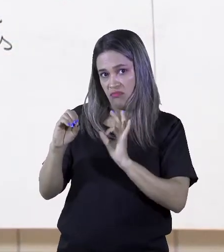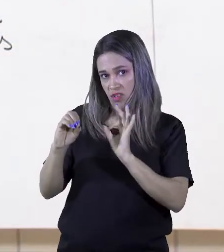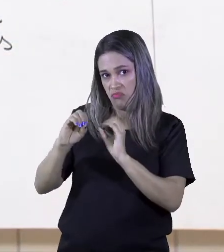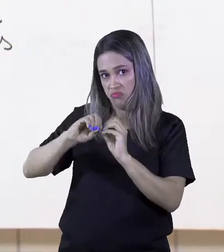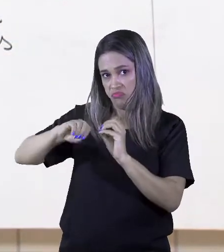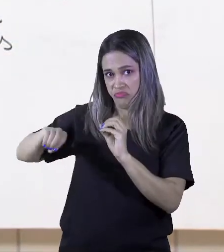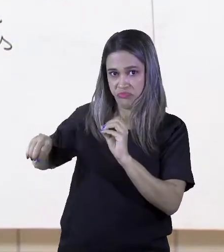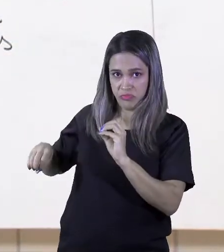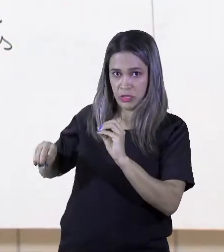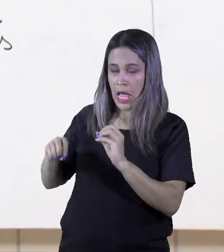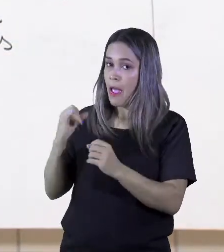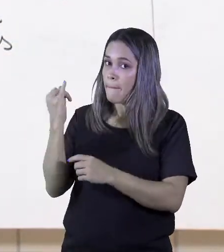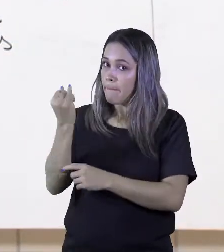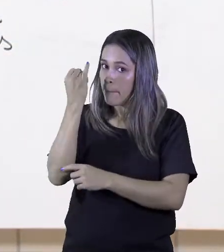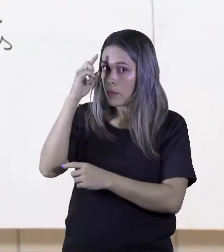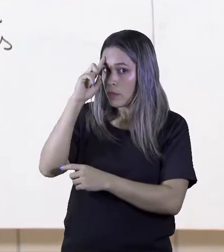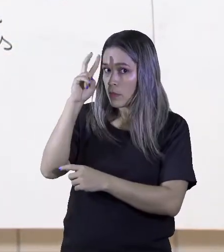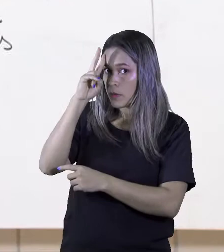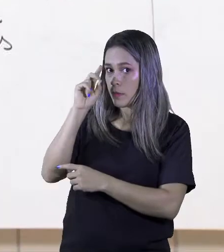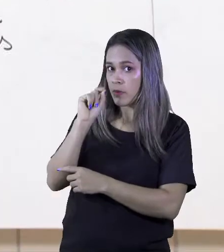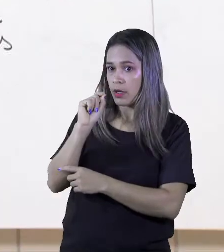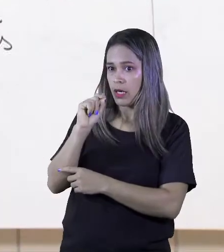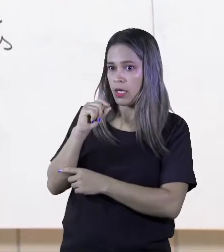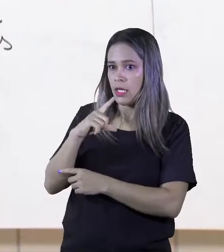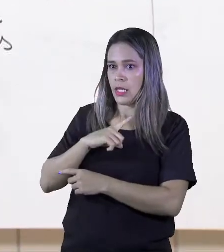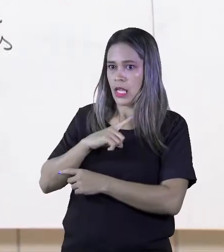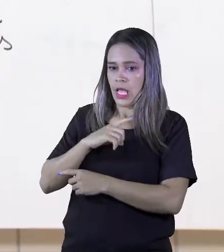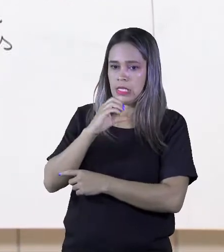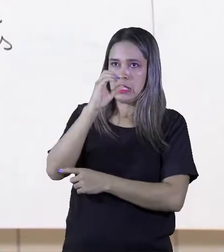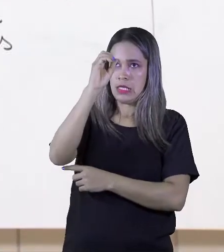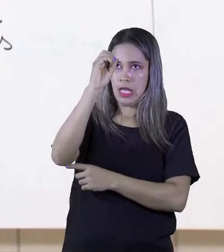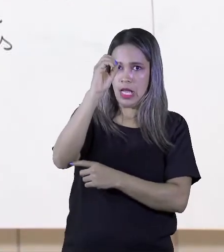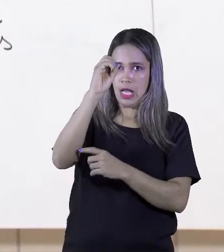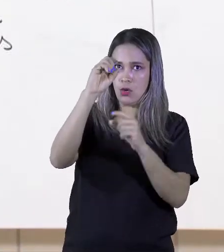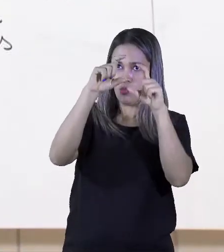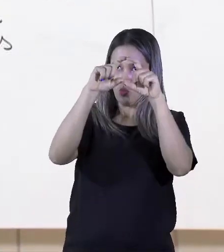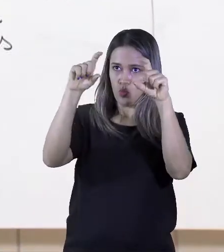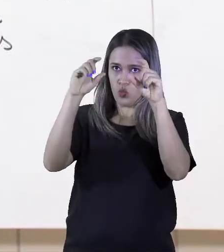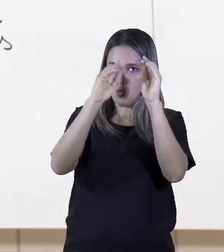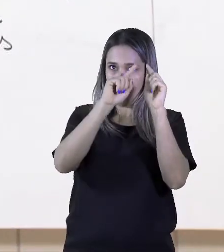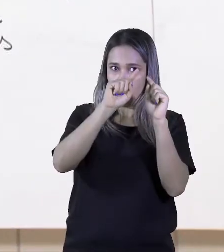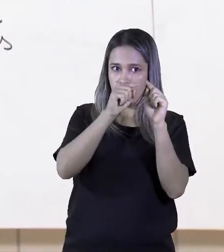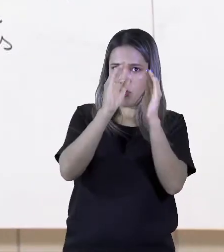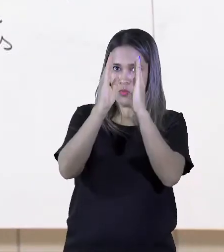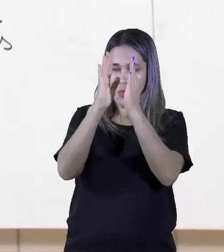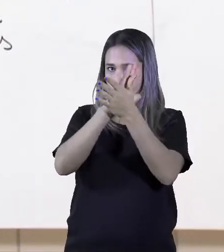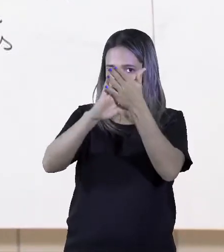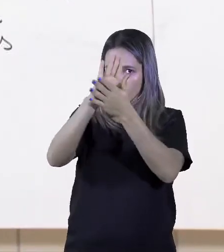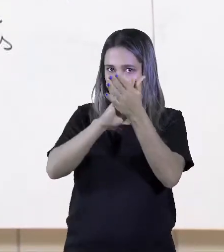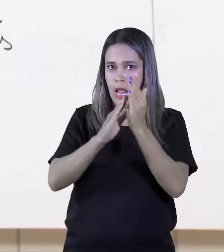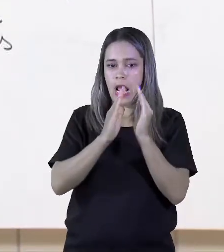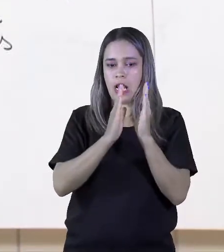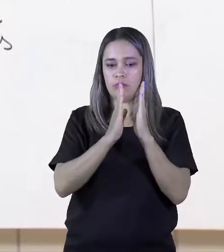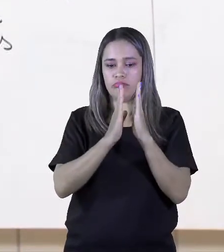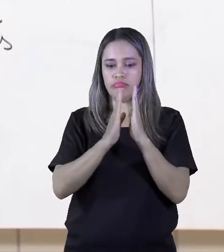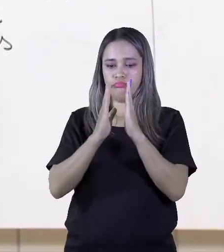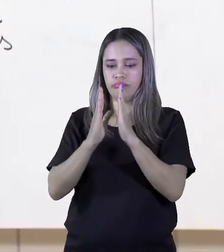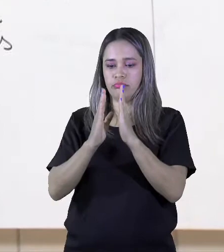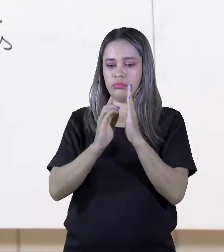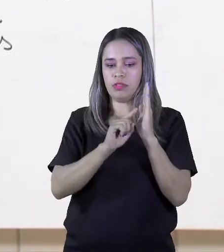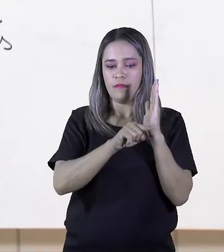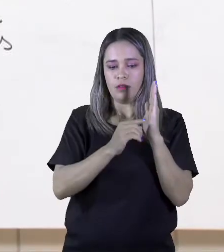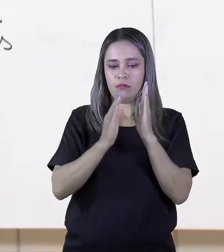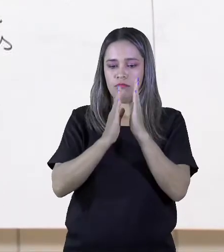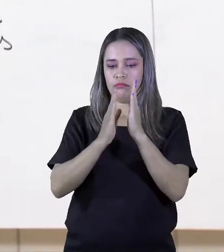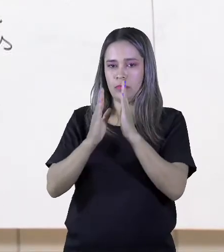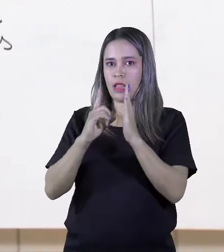importante a gente lembrar o quê? Que a gente tinha 0 casas no primeiro número, 2 casas no segundo. A gente somou e